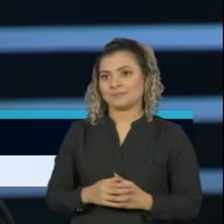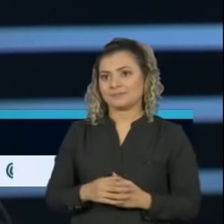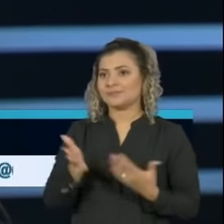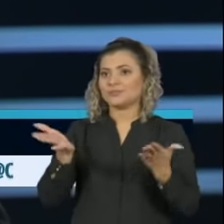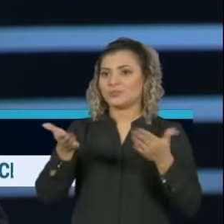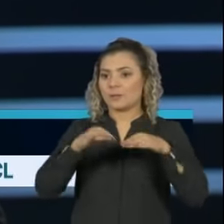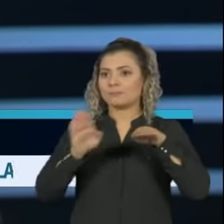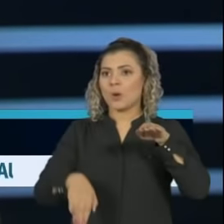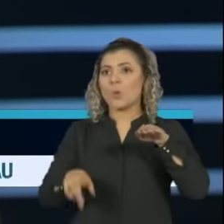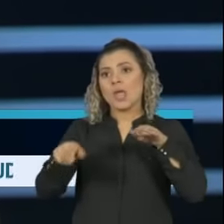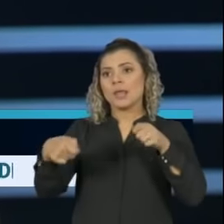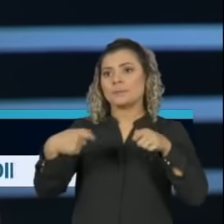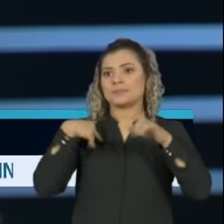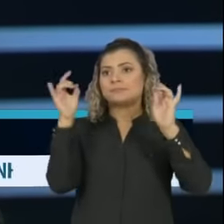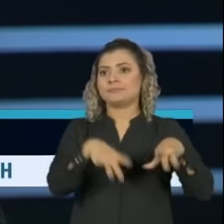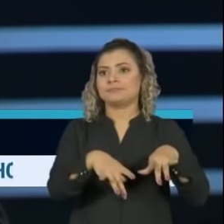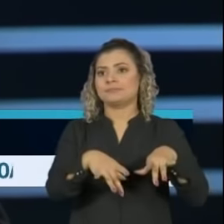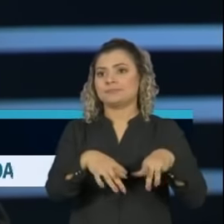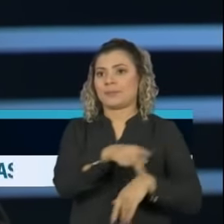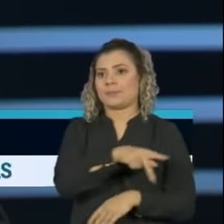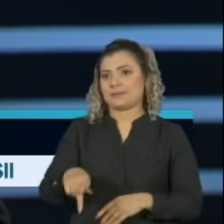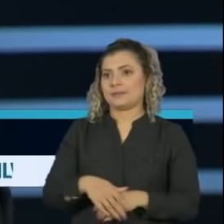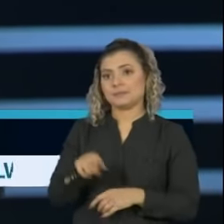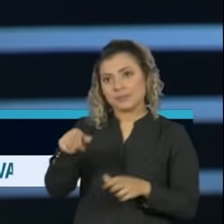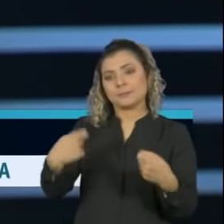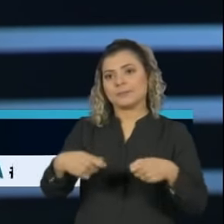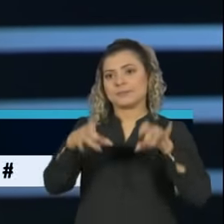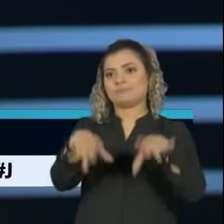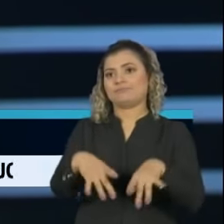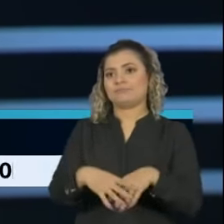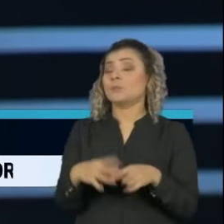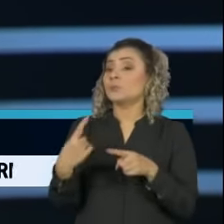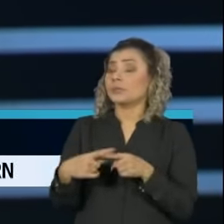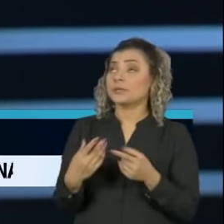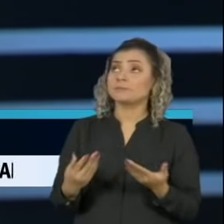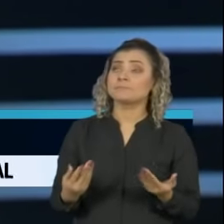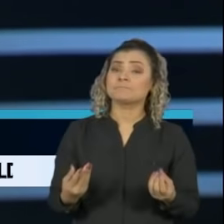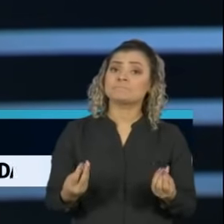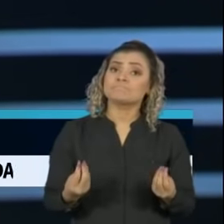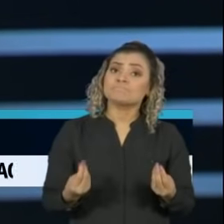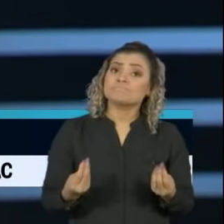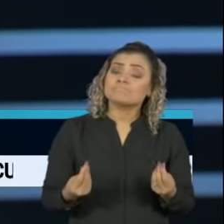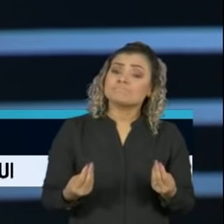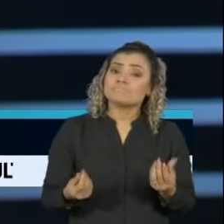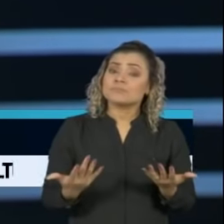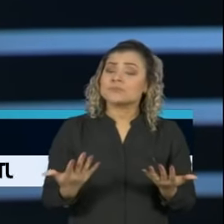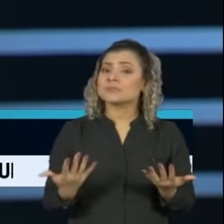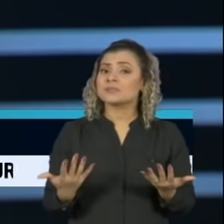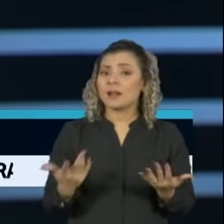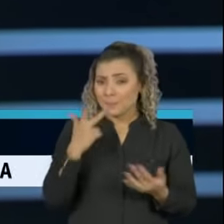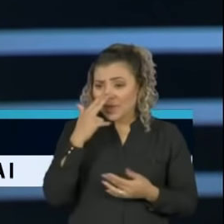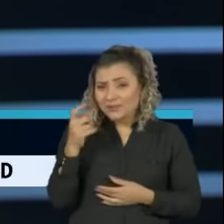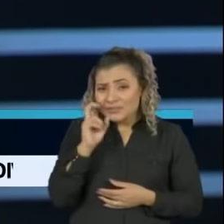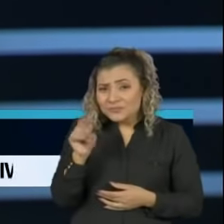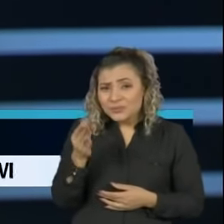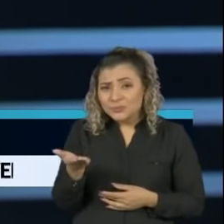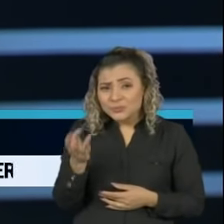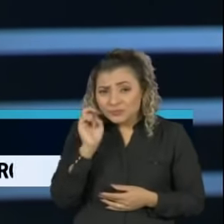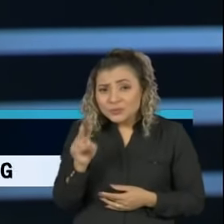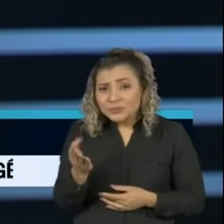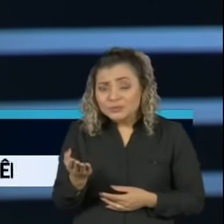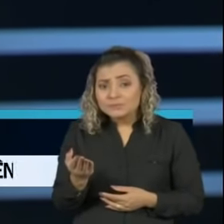deveria renunciar ao cargo, ele faria... Porque, assim, tudo bem, essa cena, ele